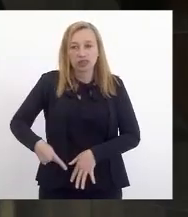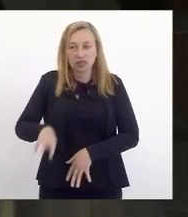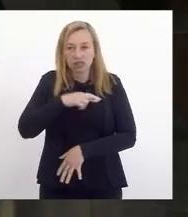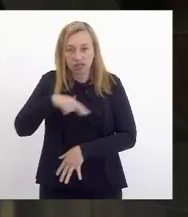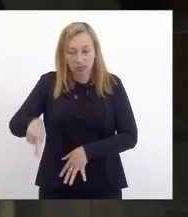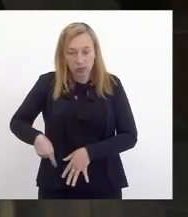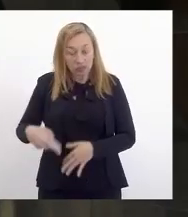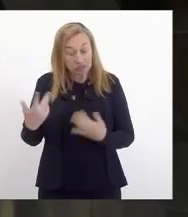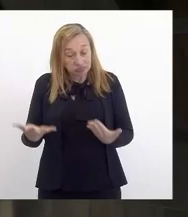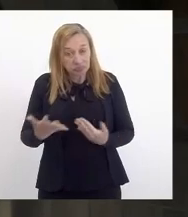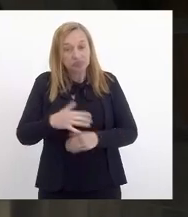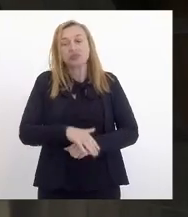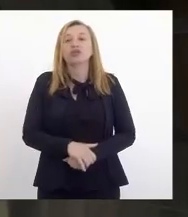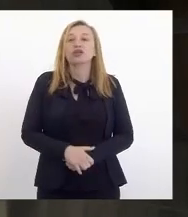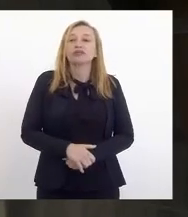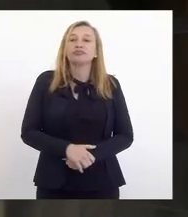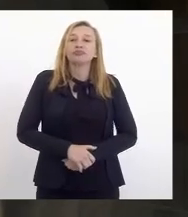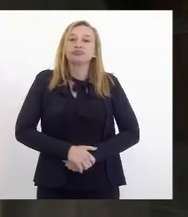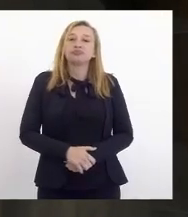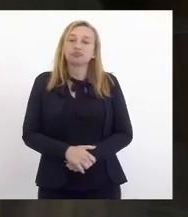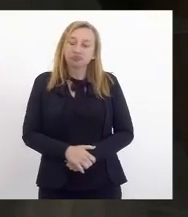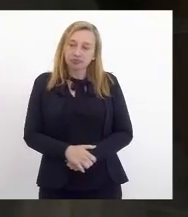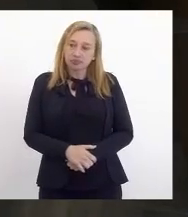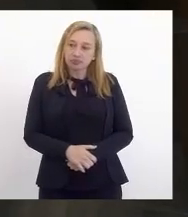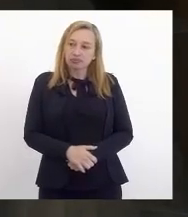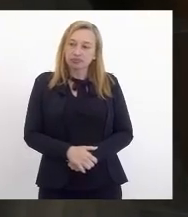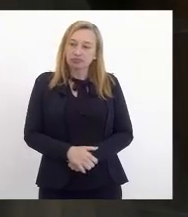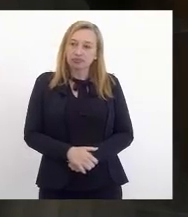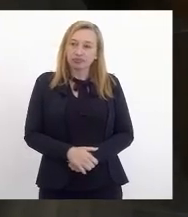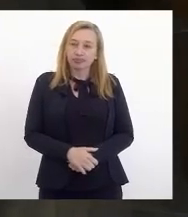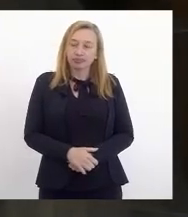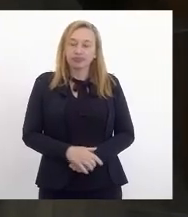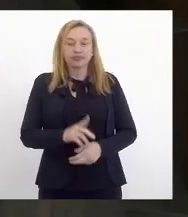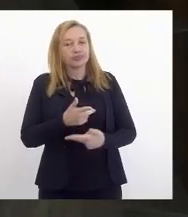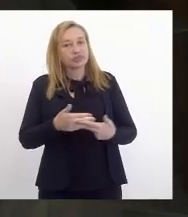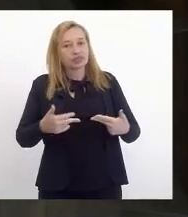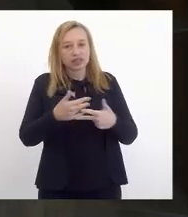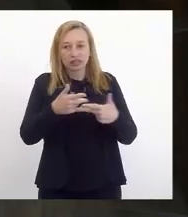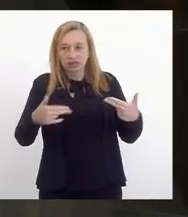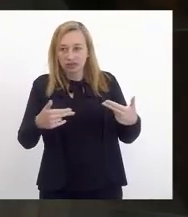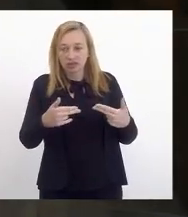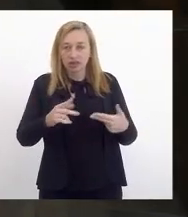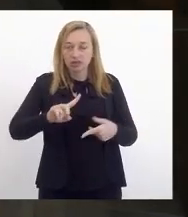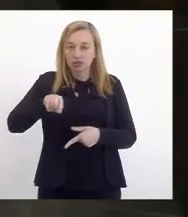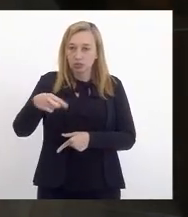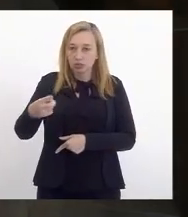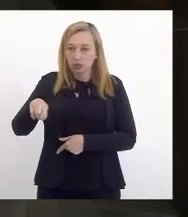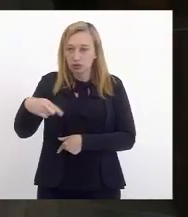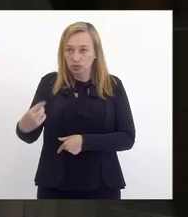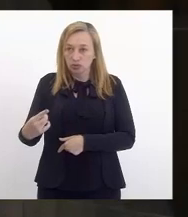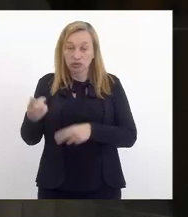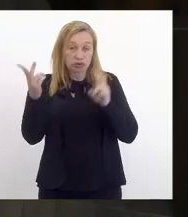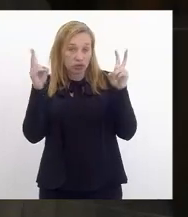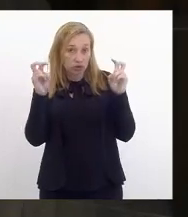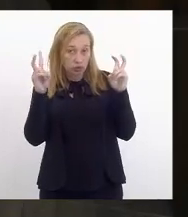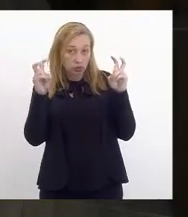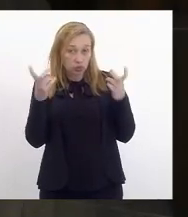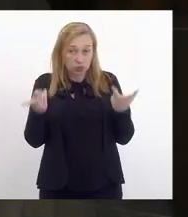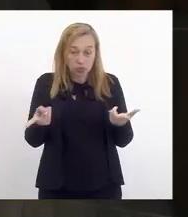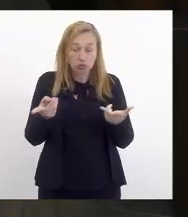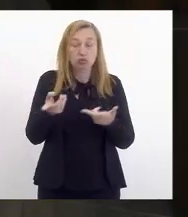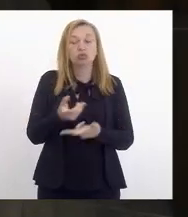República. E daí deriva tantas e tantas aberrações como